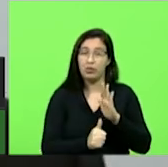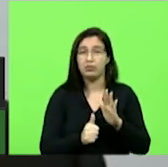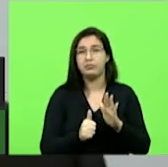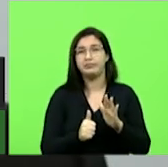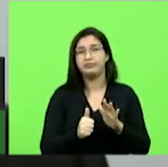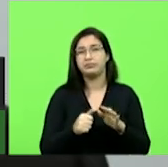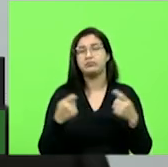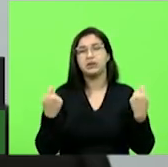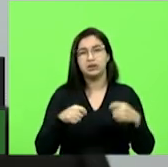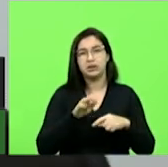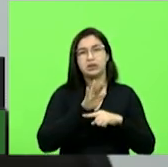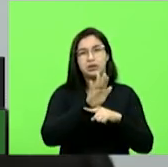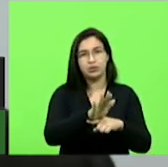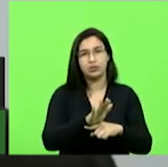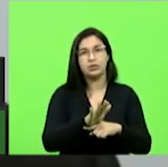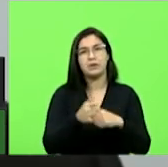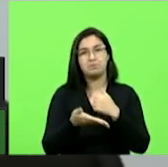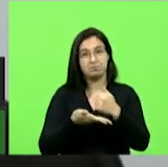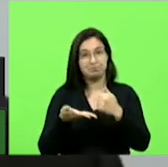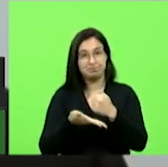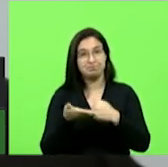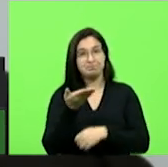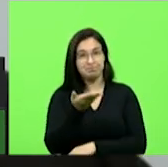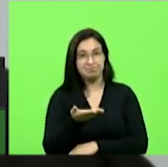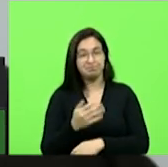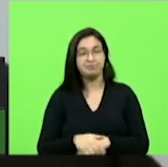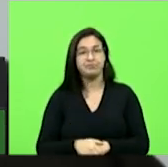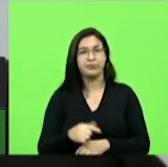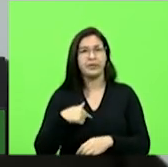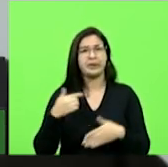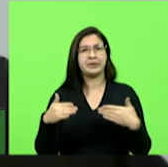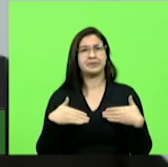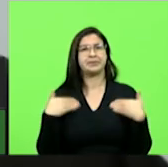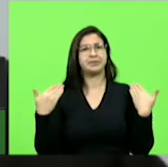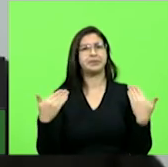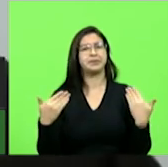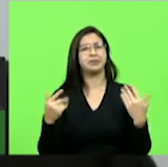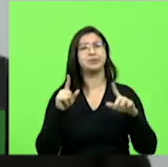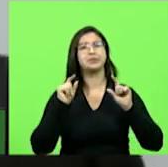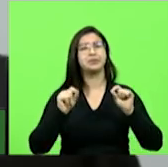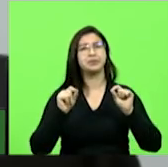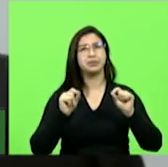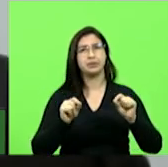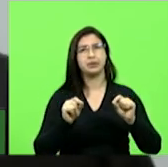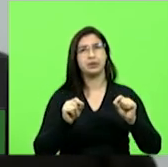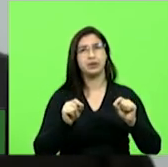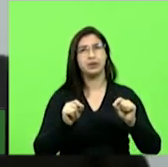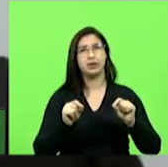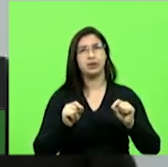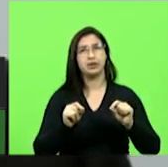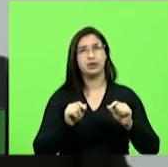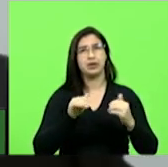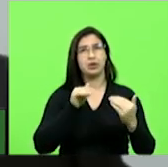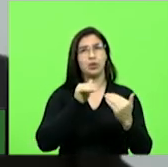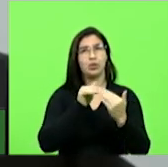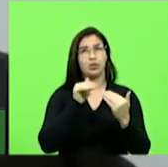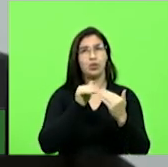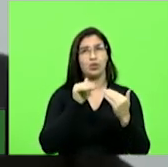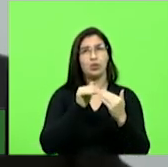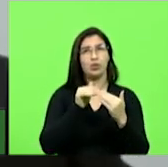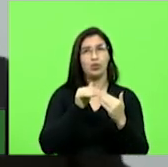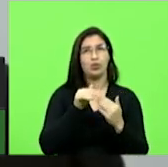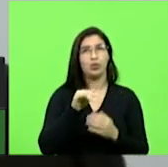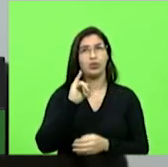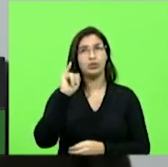esse respaldo. Esse respaldo. E aí o que me assusta, e aí eu faço também eco e ressonância que o deputado